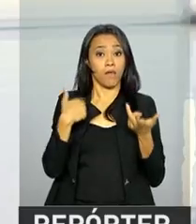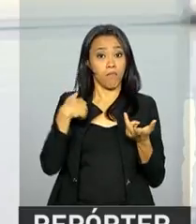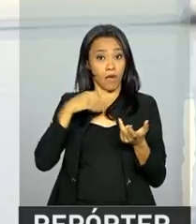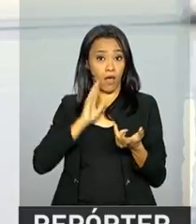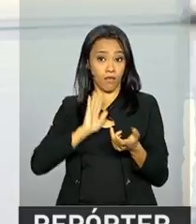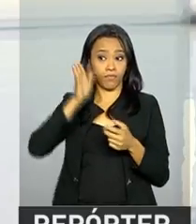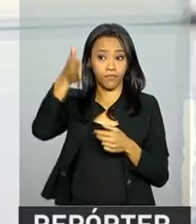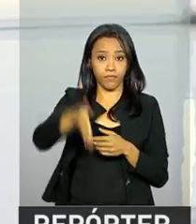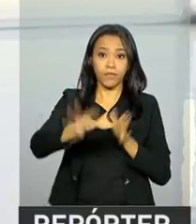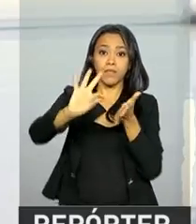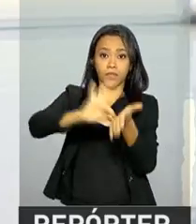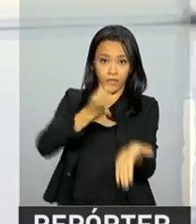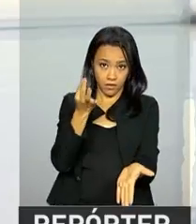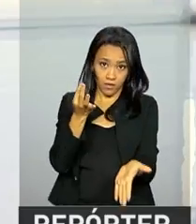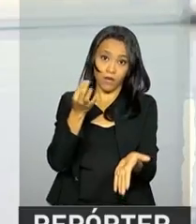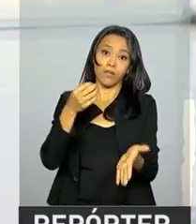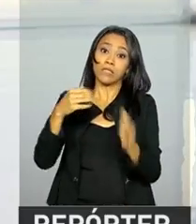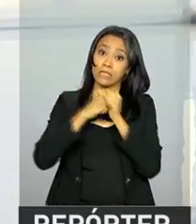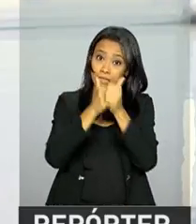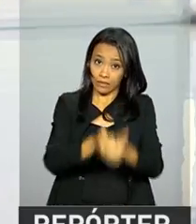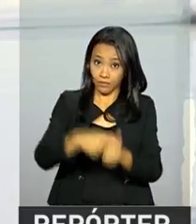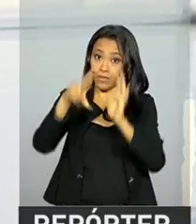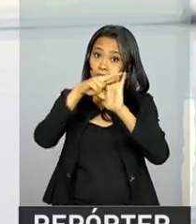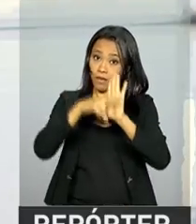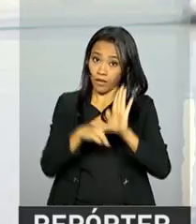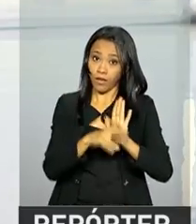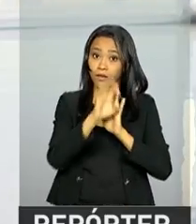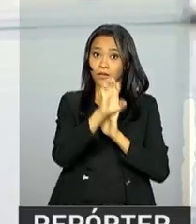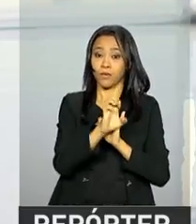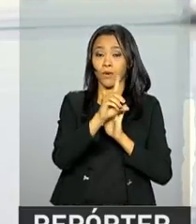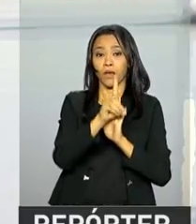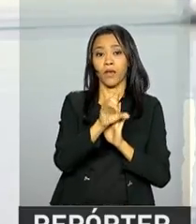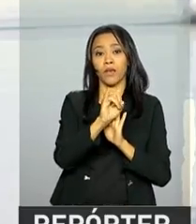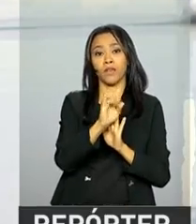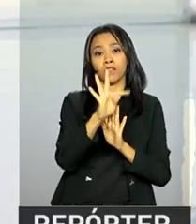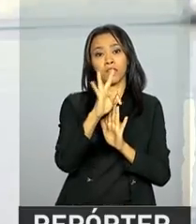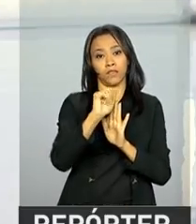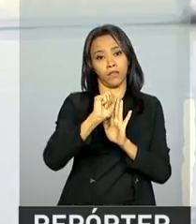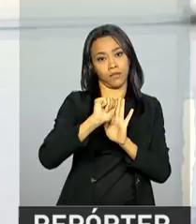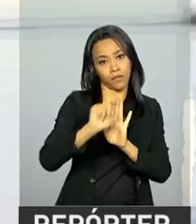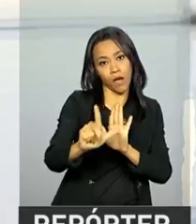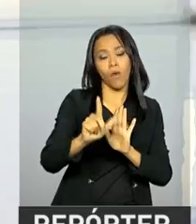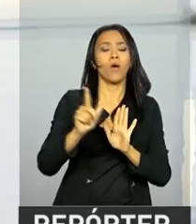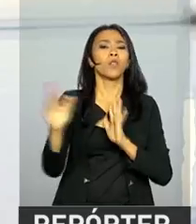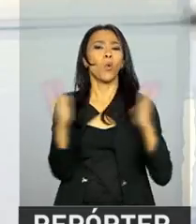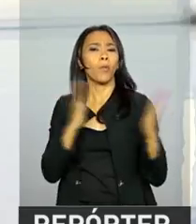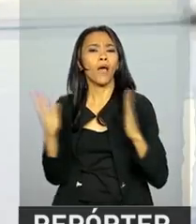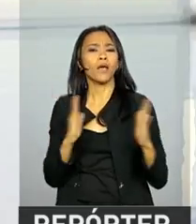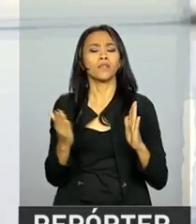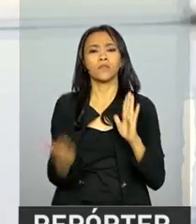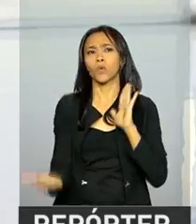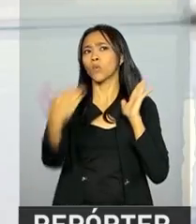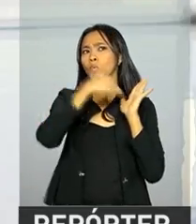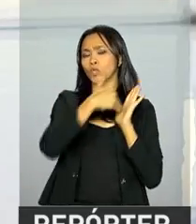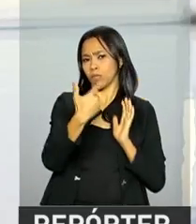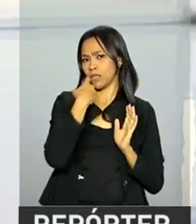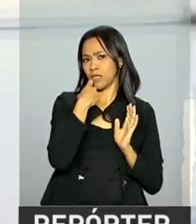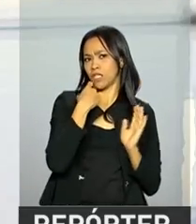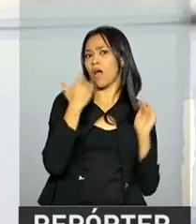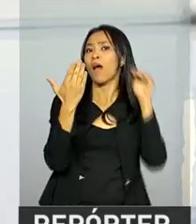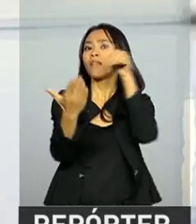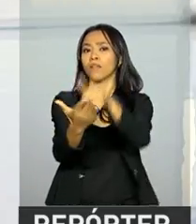matrícula conforme o edital eh o prazo então para as matrículas ele começou na última sexta-feira e vai até